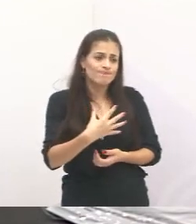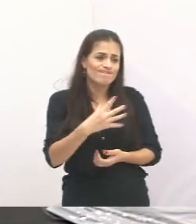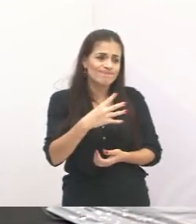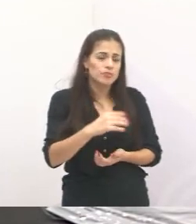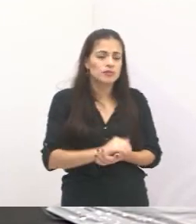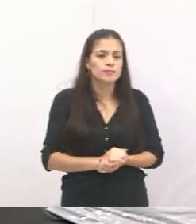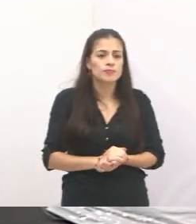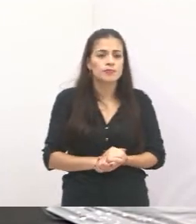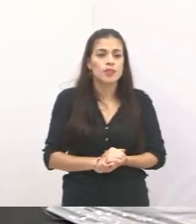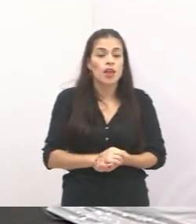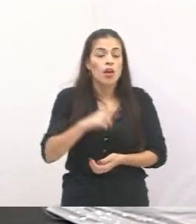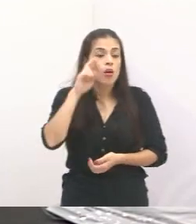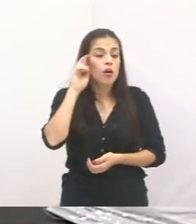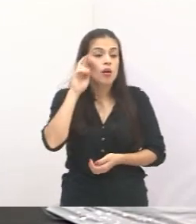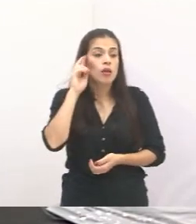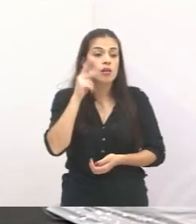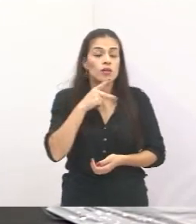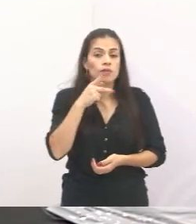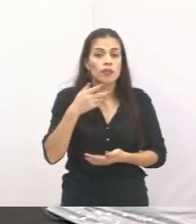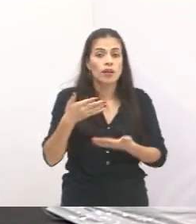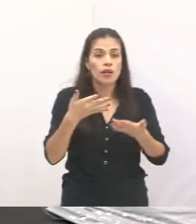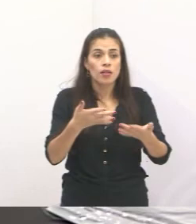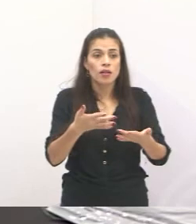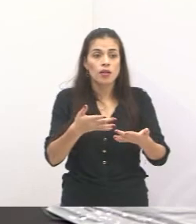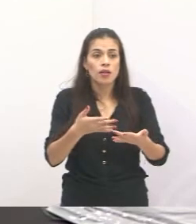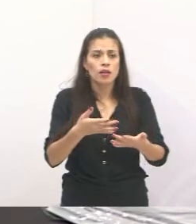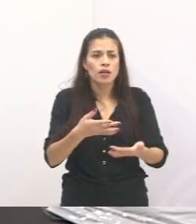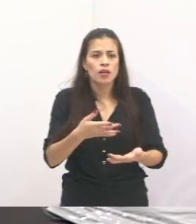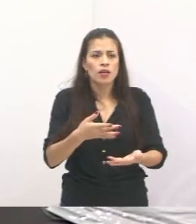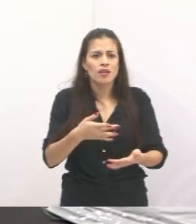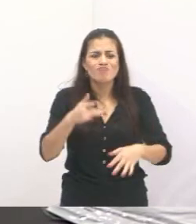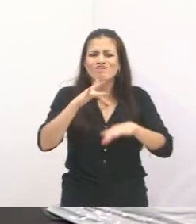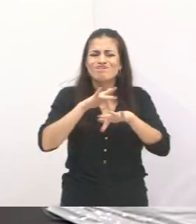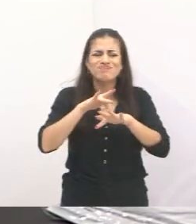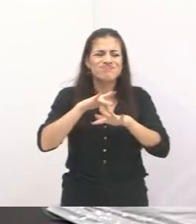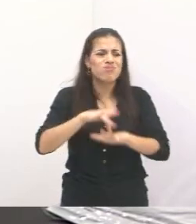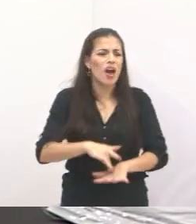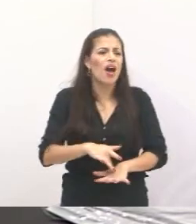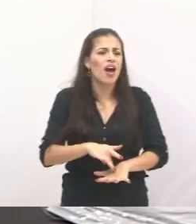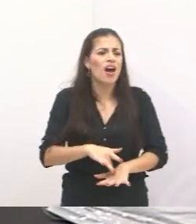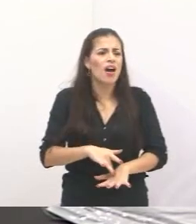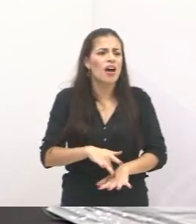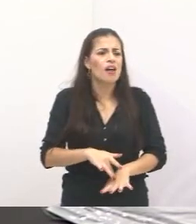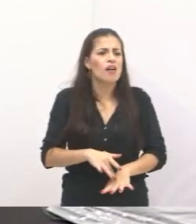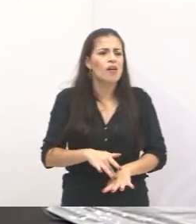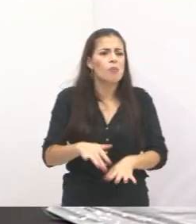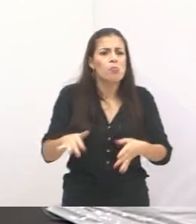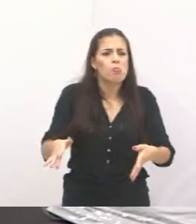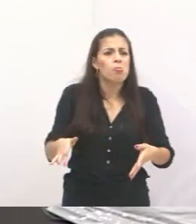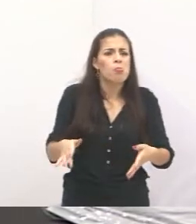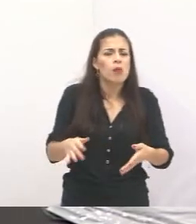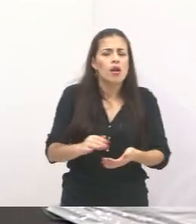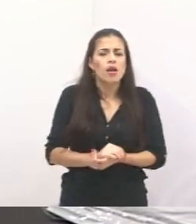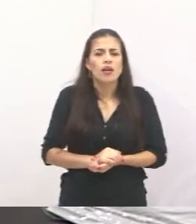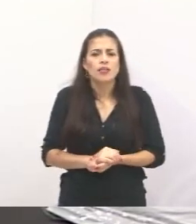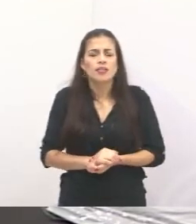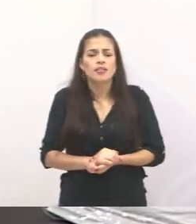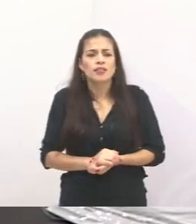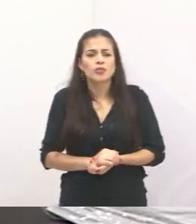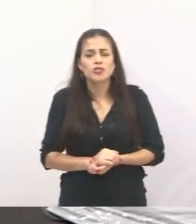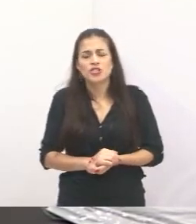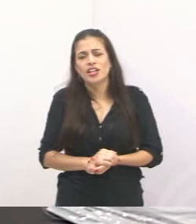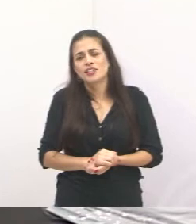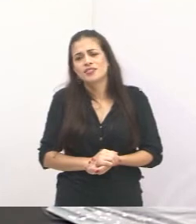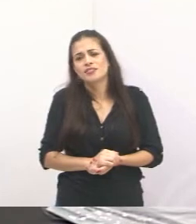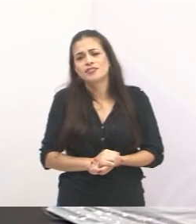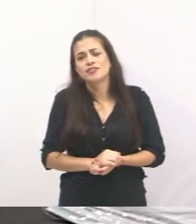Roninho, eu vou falar para você, é um absurdo, né? Quem fala que tem demais elogiar um colega que às vezes